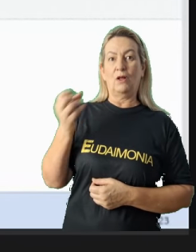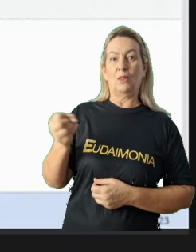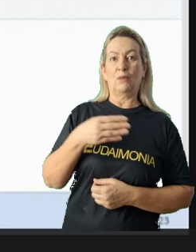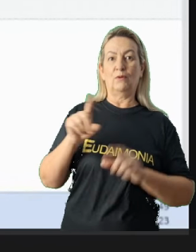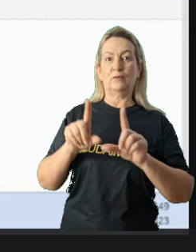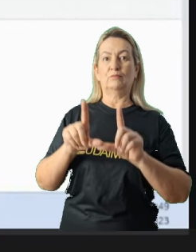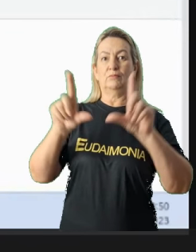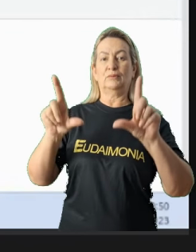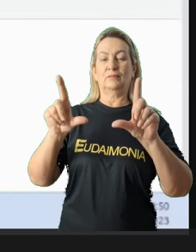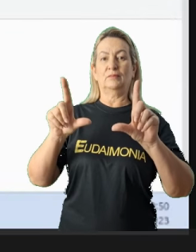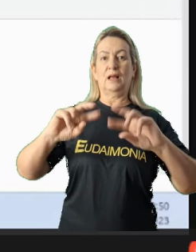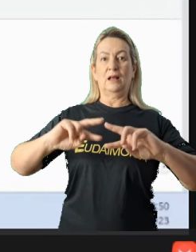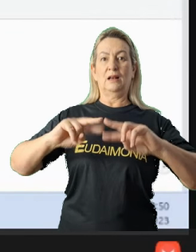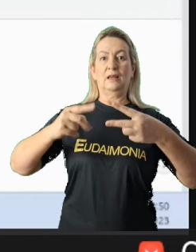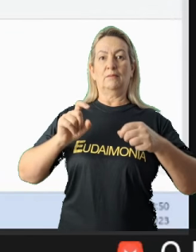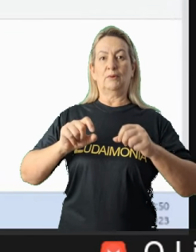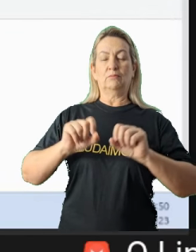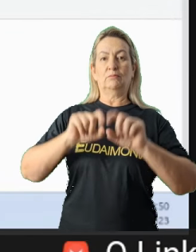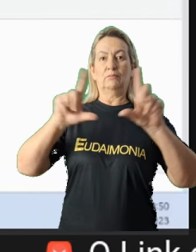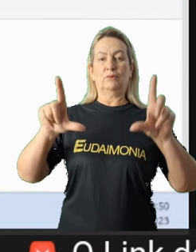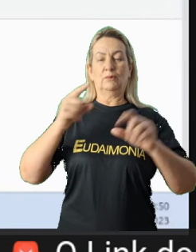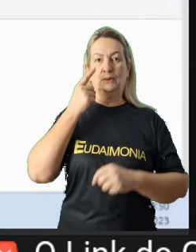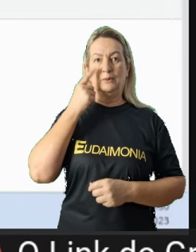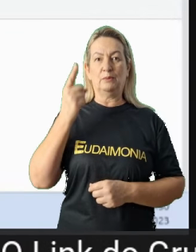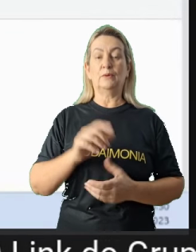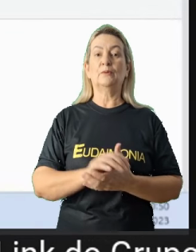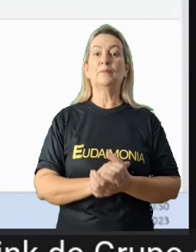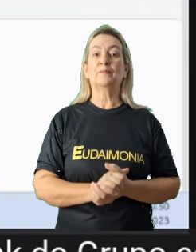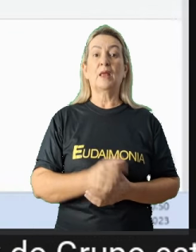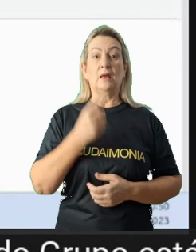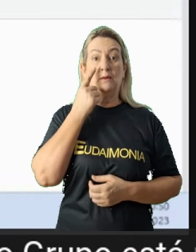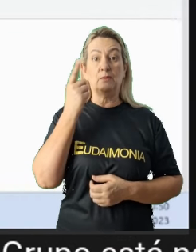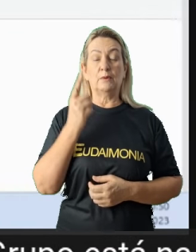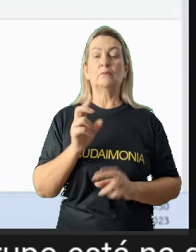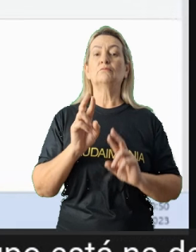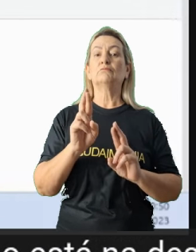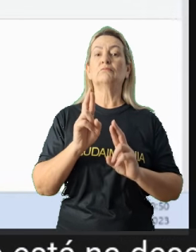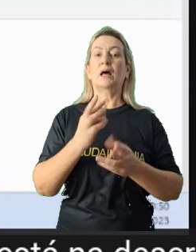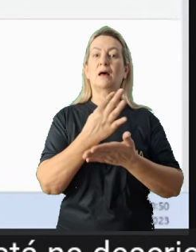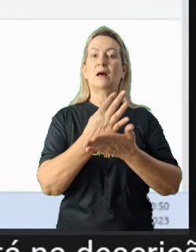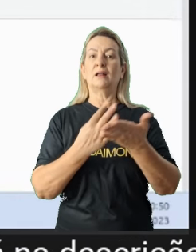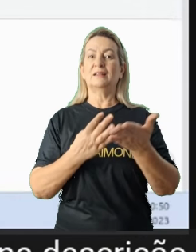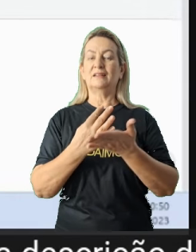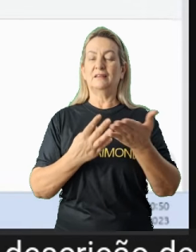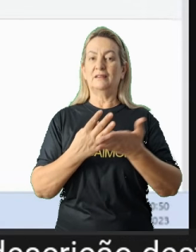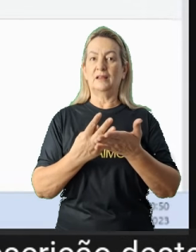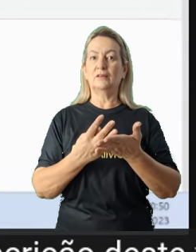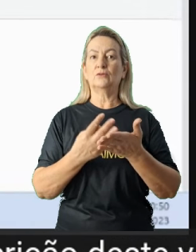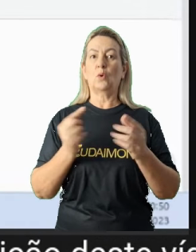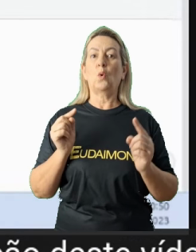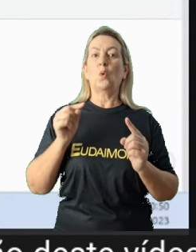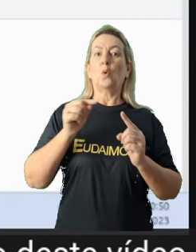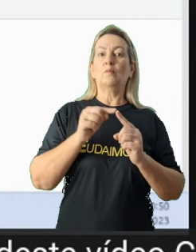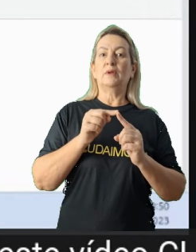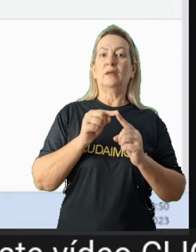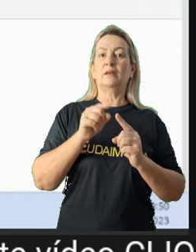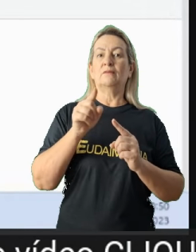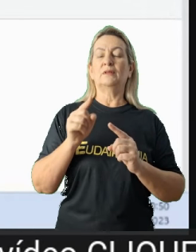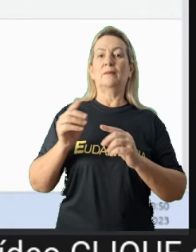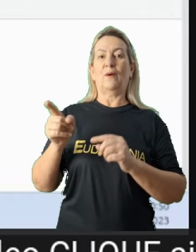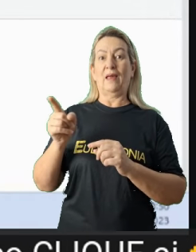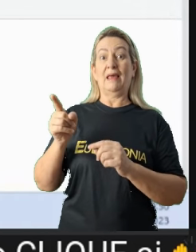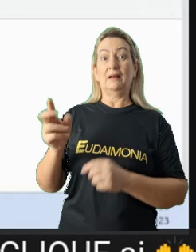tá vendo? Ó, abriu uma nova aba, ele já abre o link lá, tá vendo? Espero que este texto atenda às suas expectativas e requisitos acadêmicos. Se